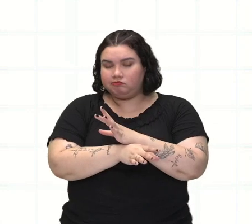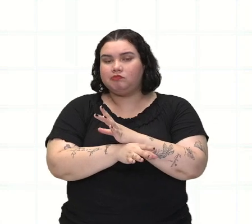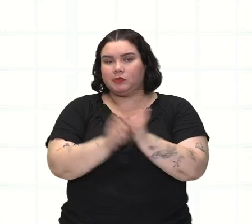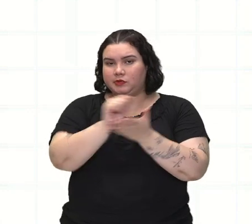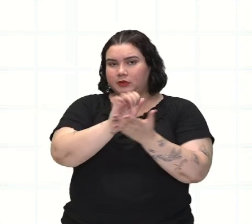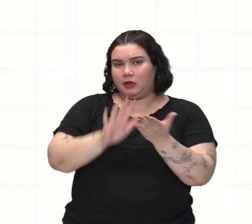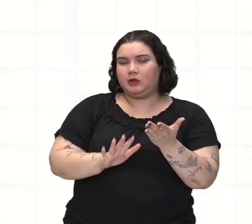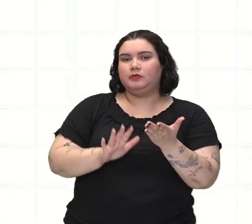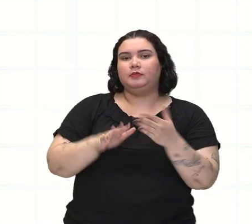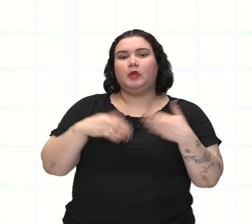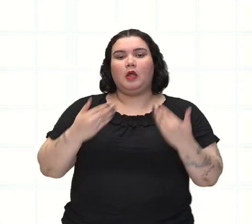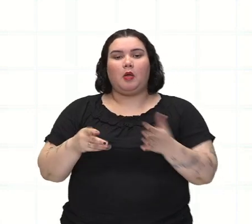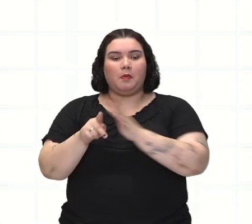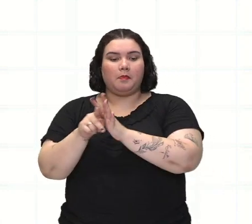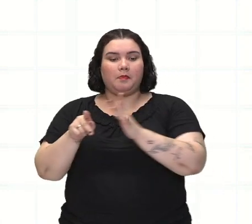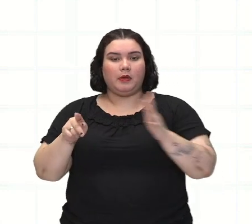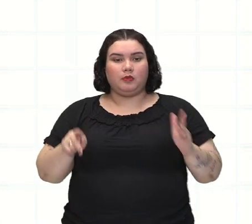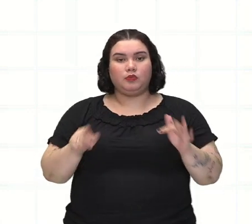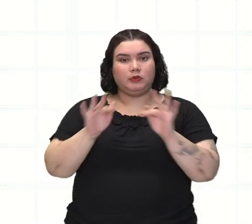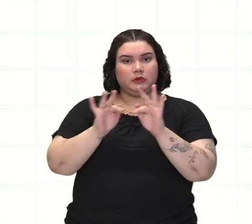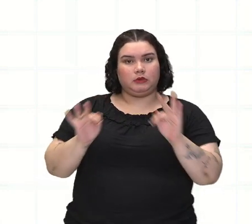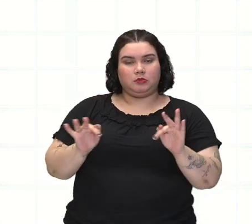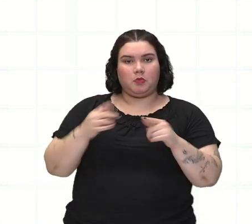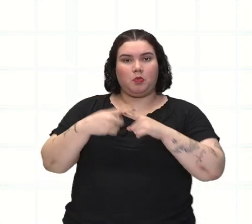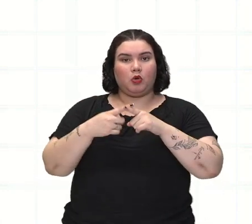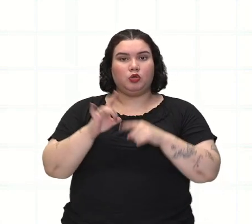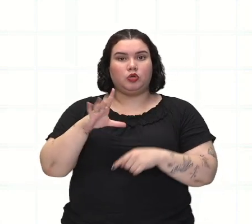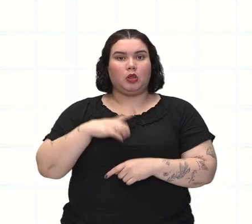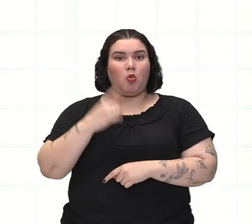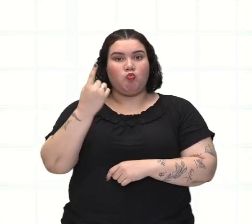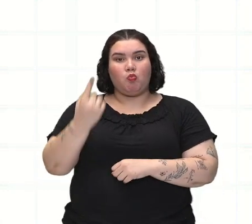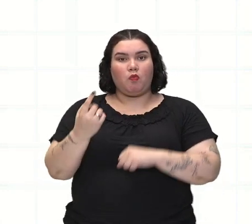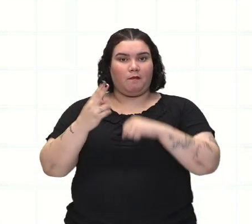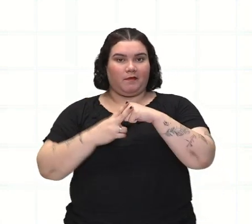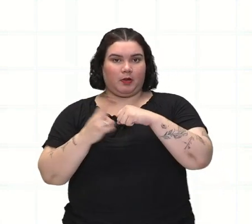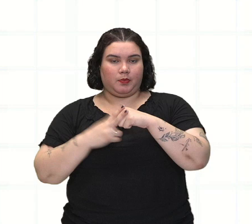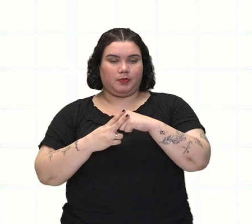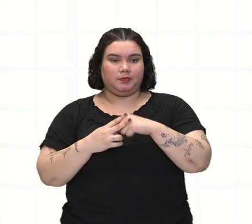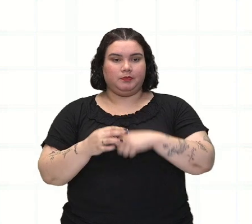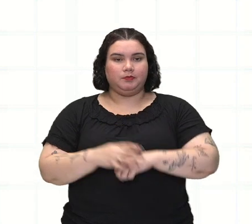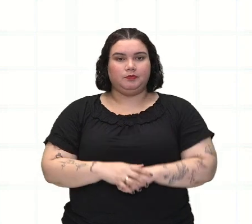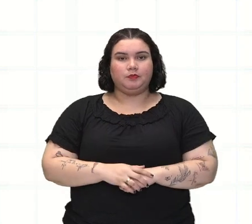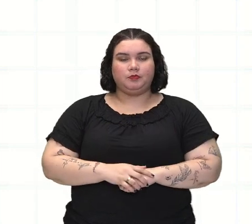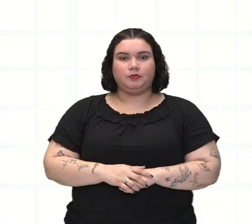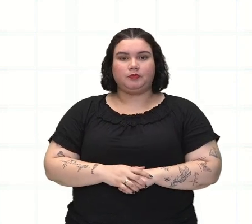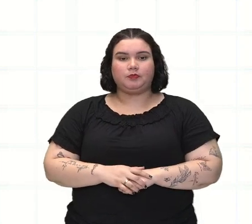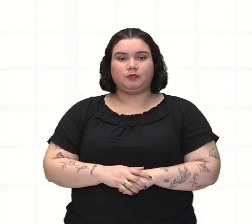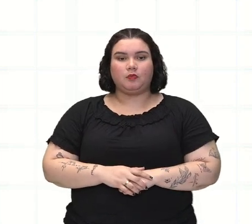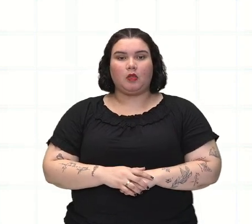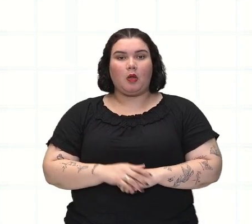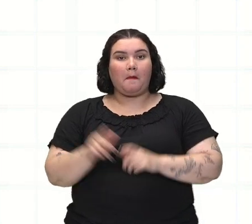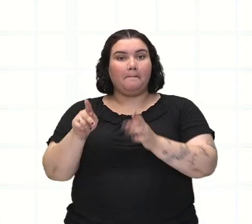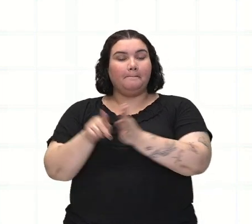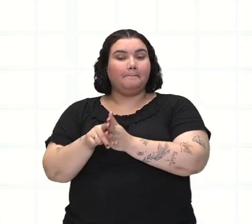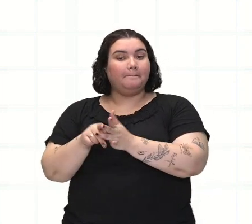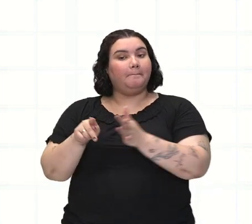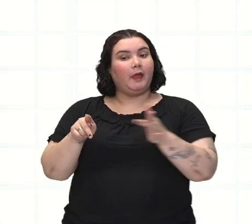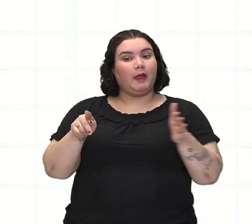tem apenas um verbo, uma oração, tá? Agora, o